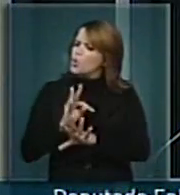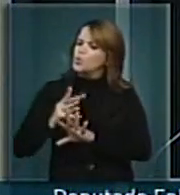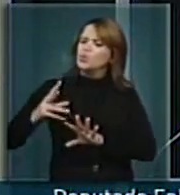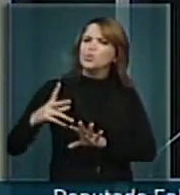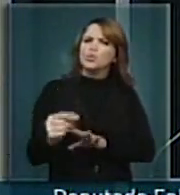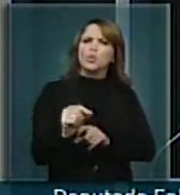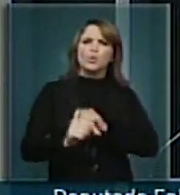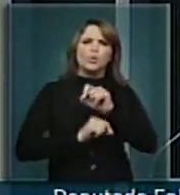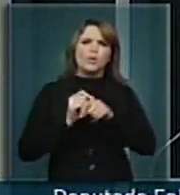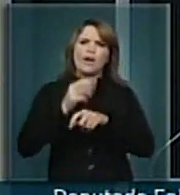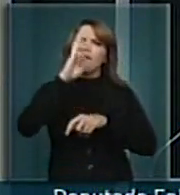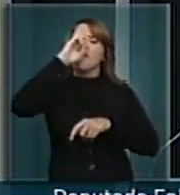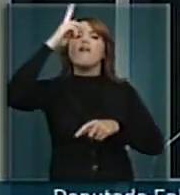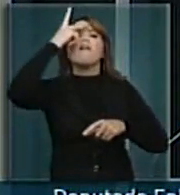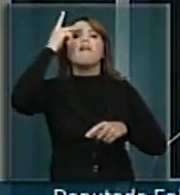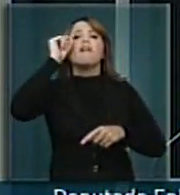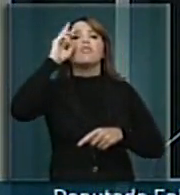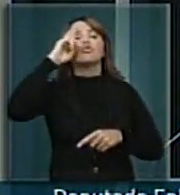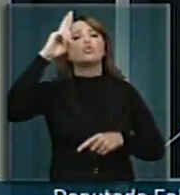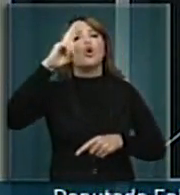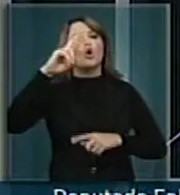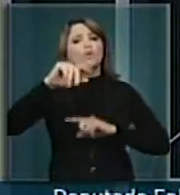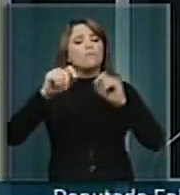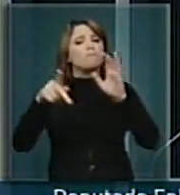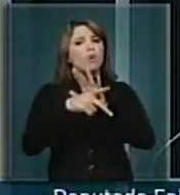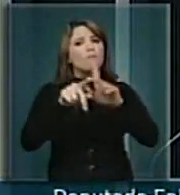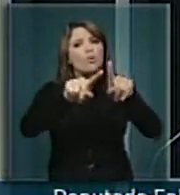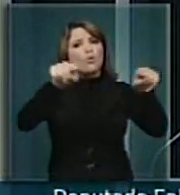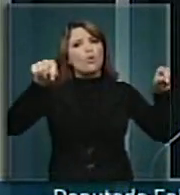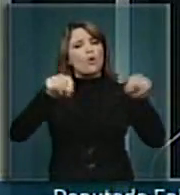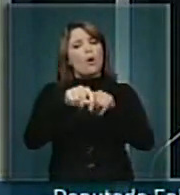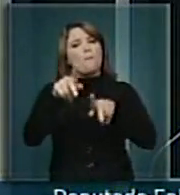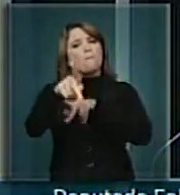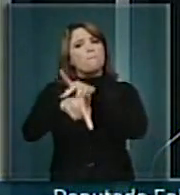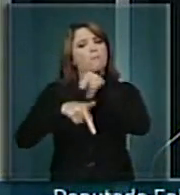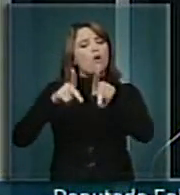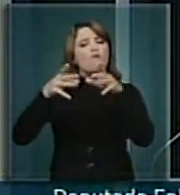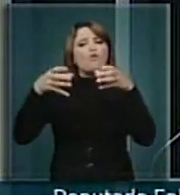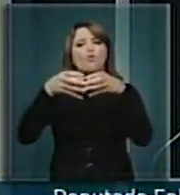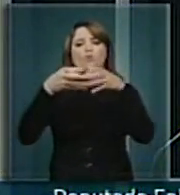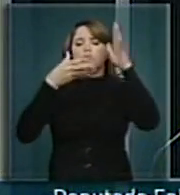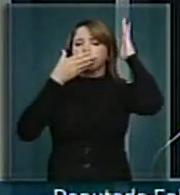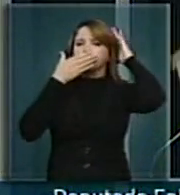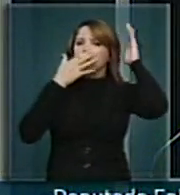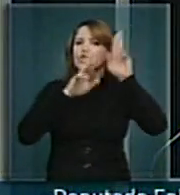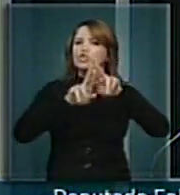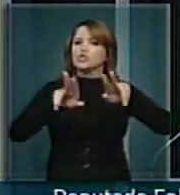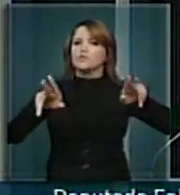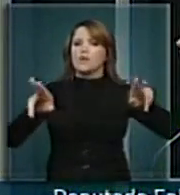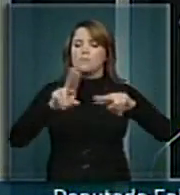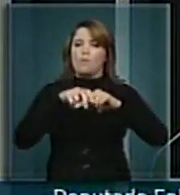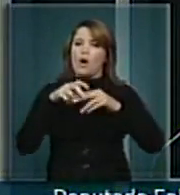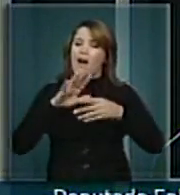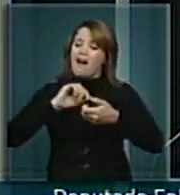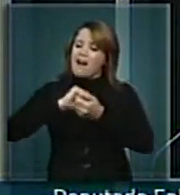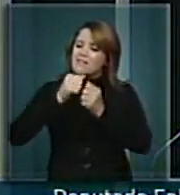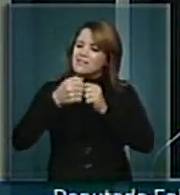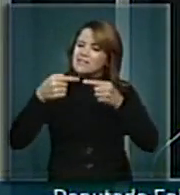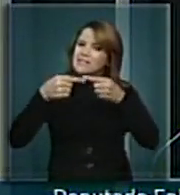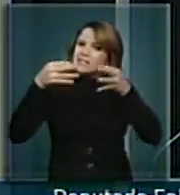a territorialidade correspondente a diferentes povos, etnias e nações, com a